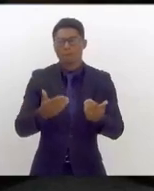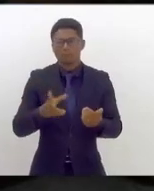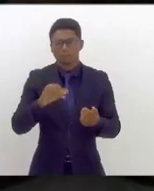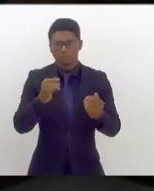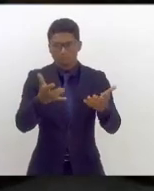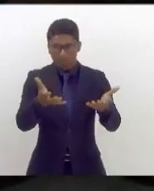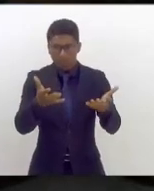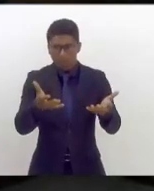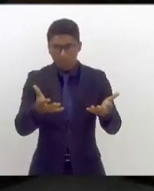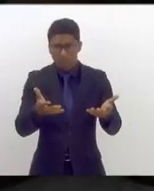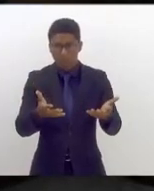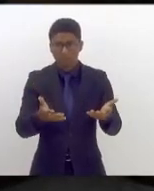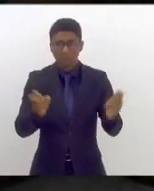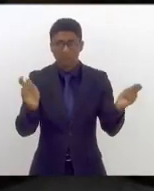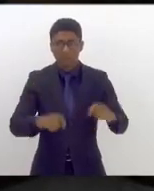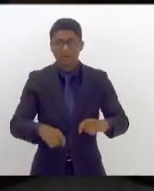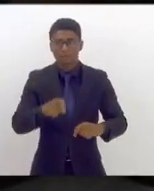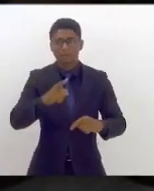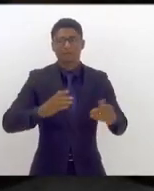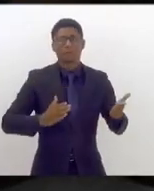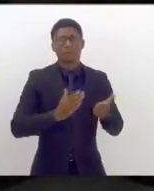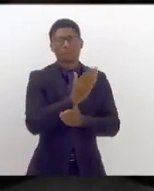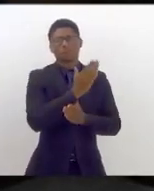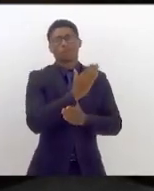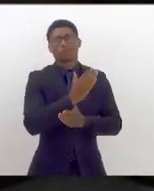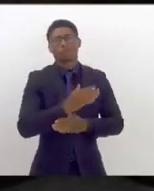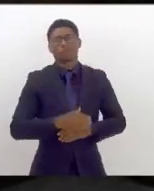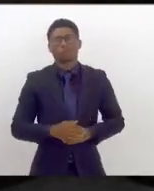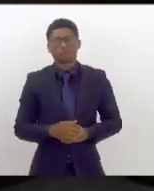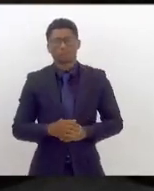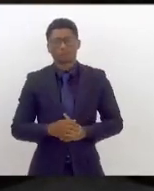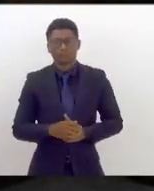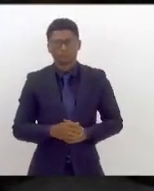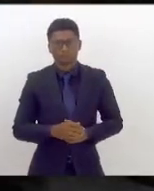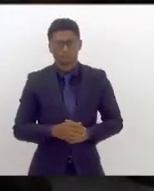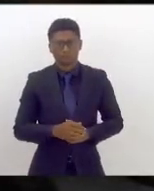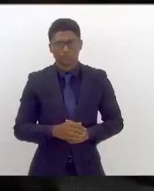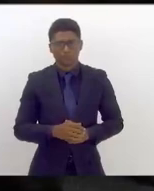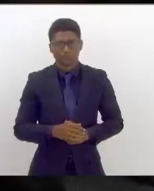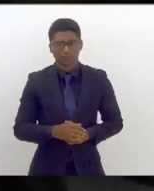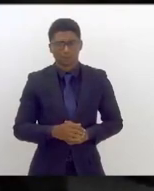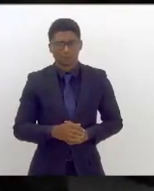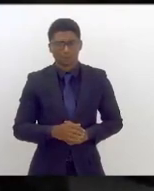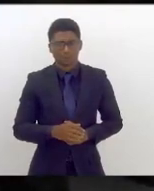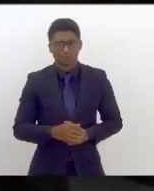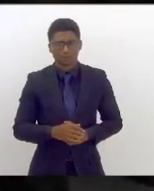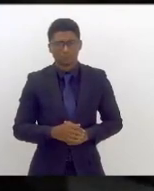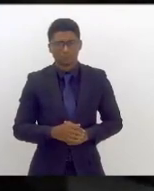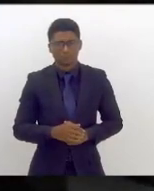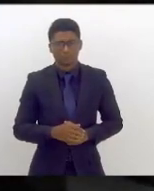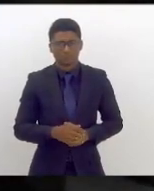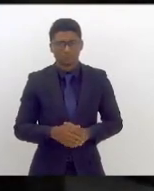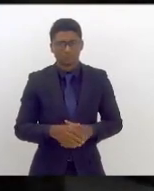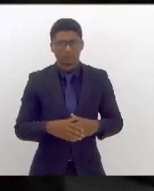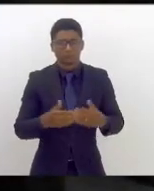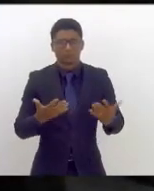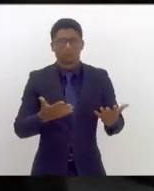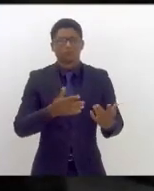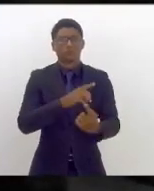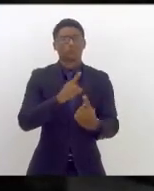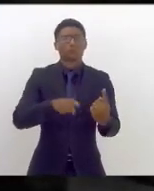quiser silêncio vai aprovar o silêncio vai aprovar e vossa excelência vai não vai atingir o objetivo